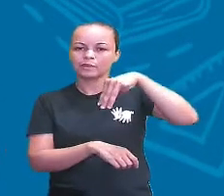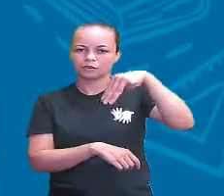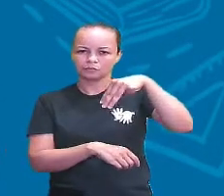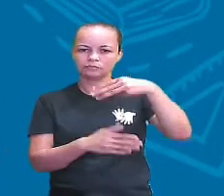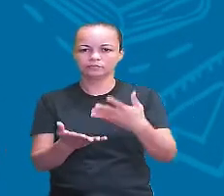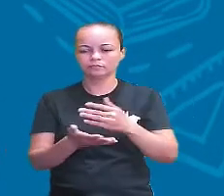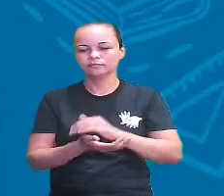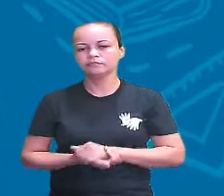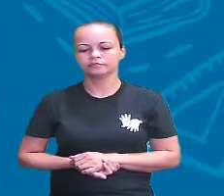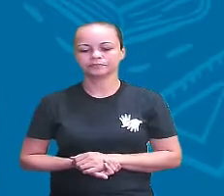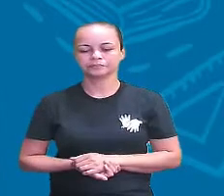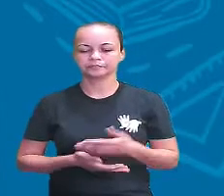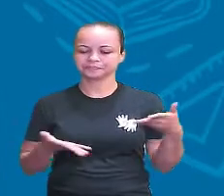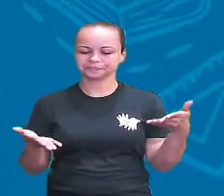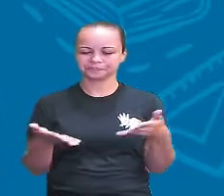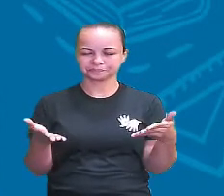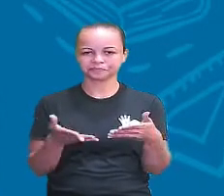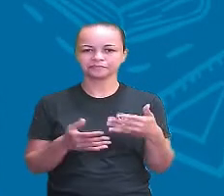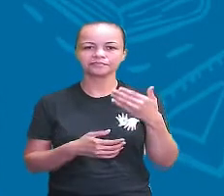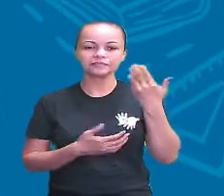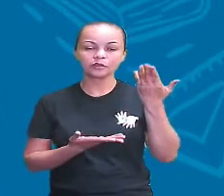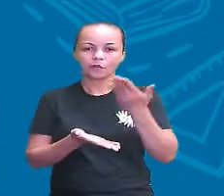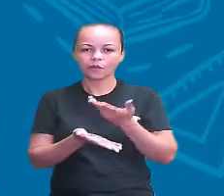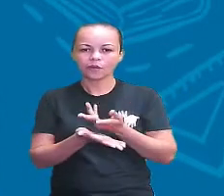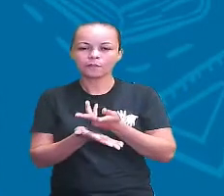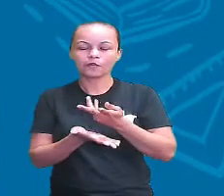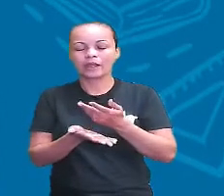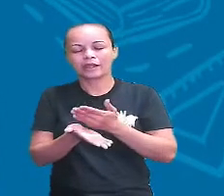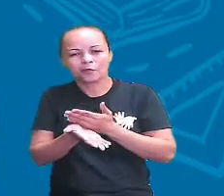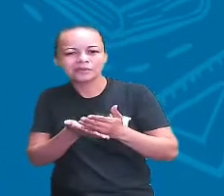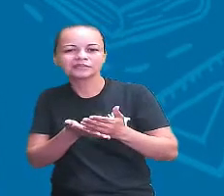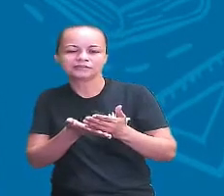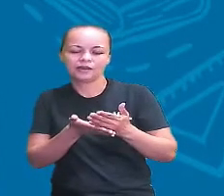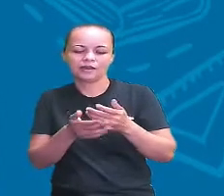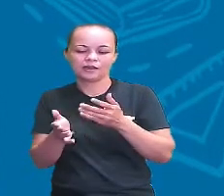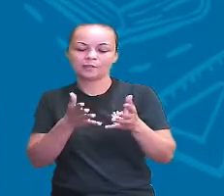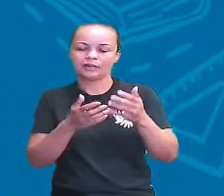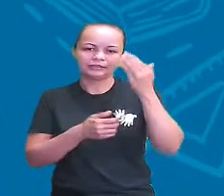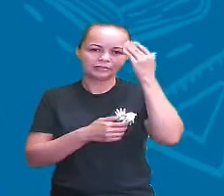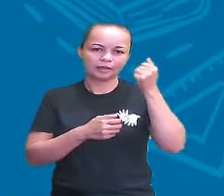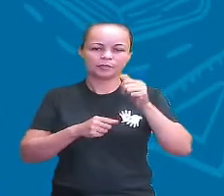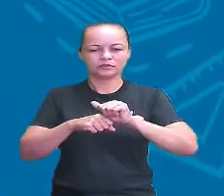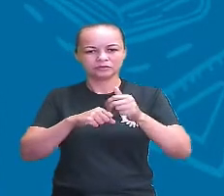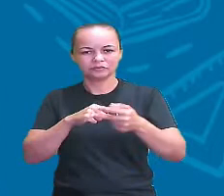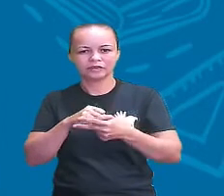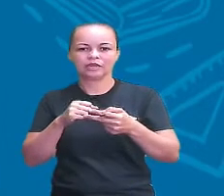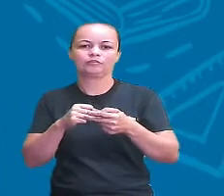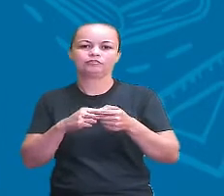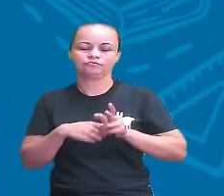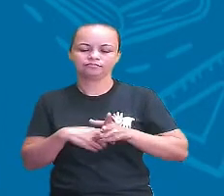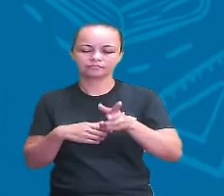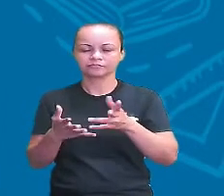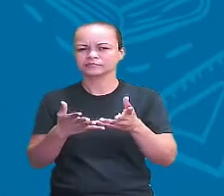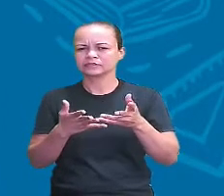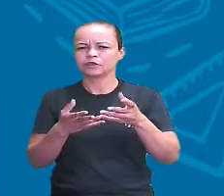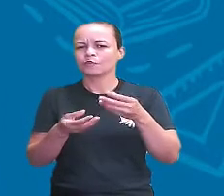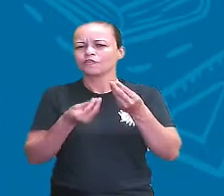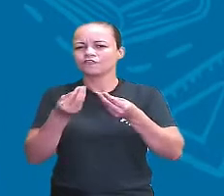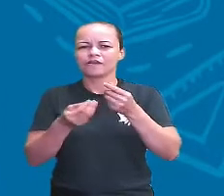agora a gente vai, para valer, saber um pouquinho mais sobre os advérbios de frequência, ou como a gente fala mesmo em língua